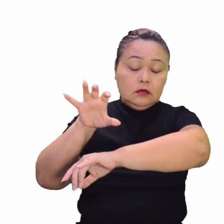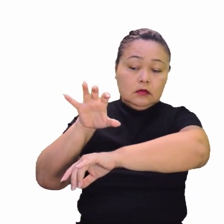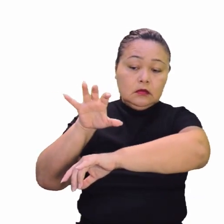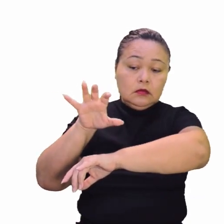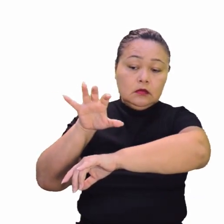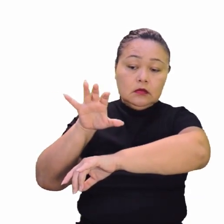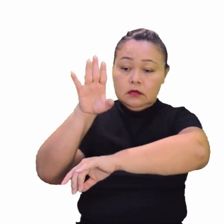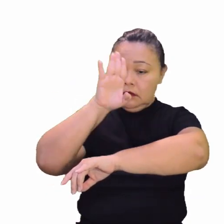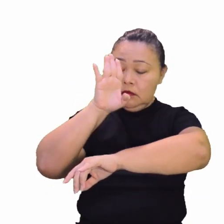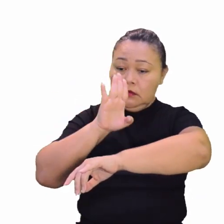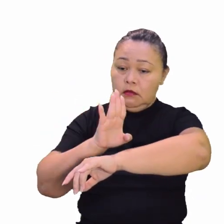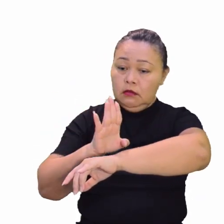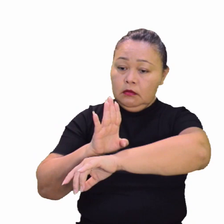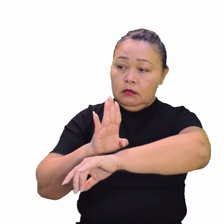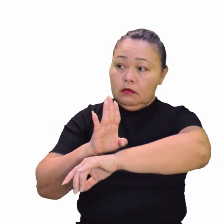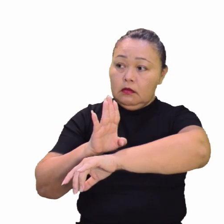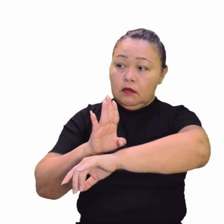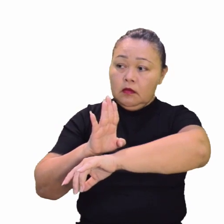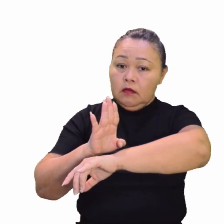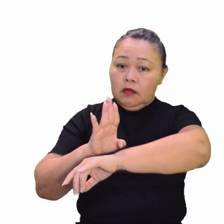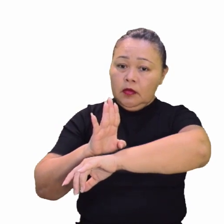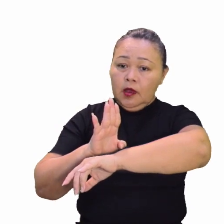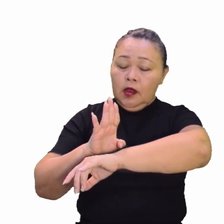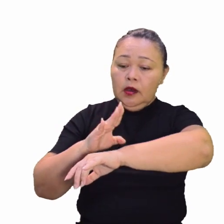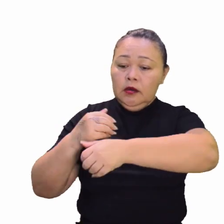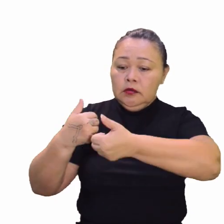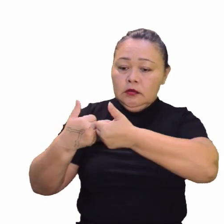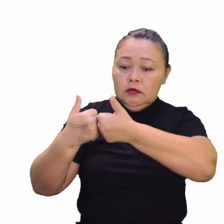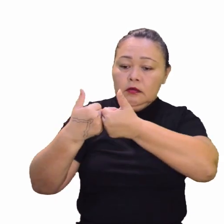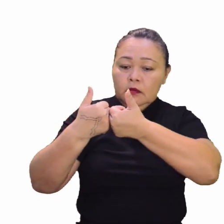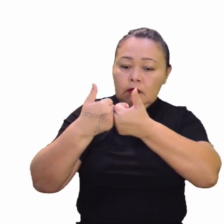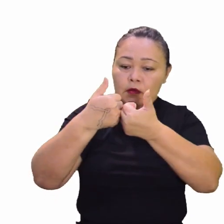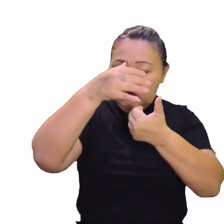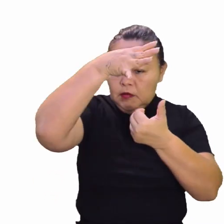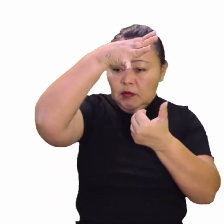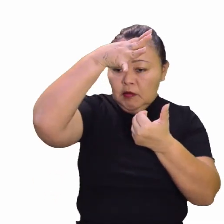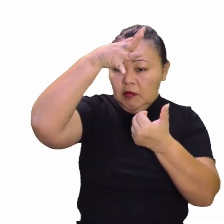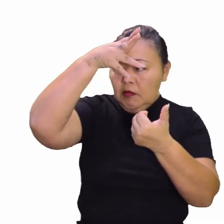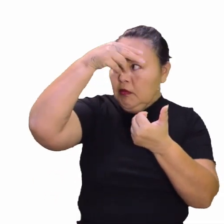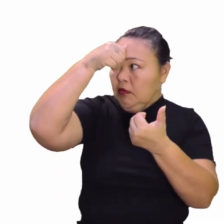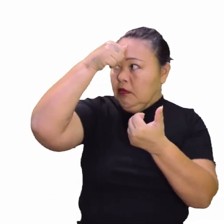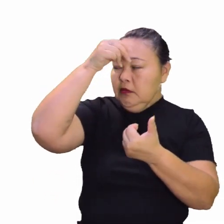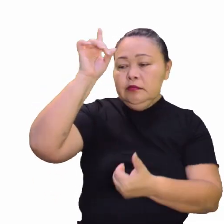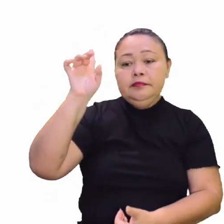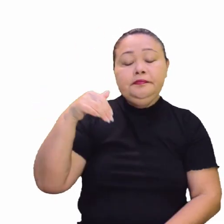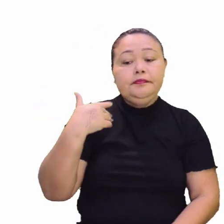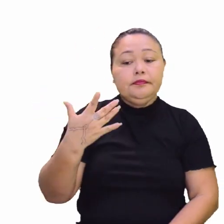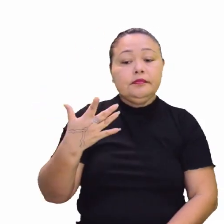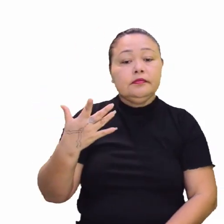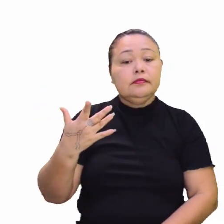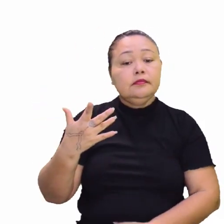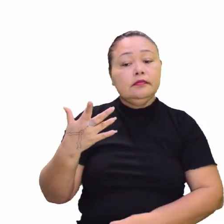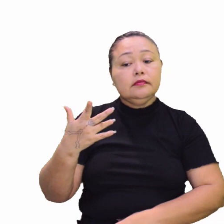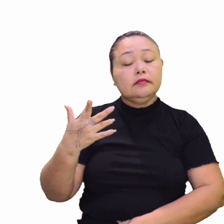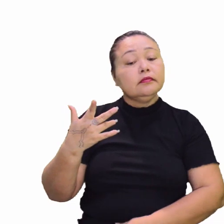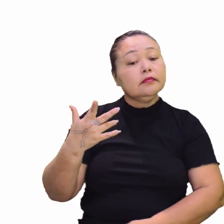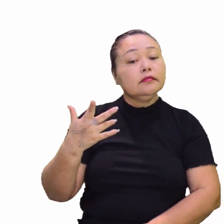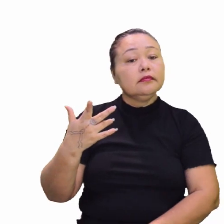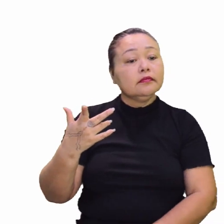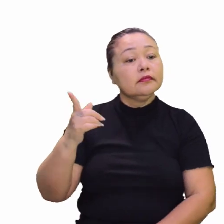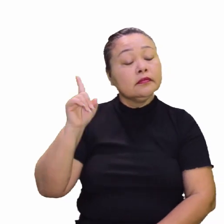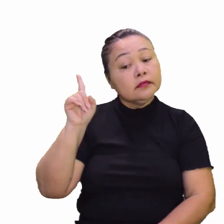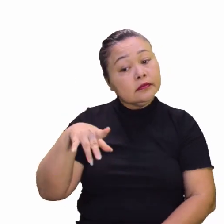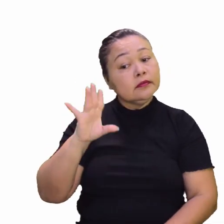região central do Brasil, vem se aproximando aqui da Amazônia, Rogério, ele vem e